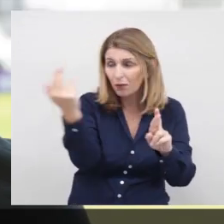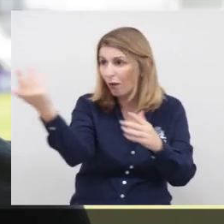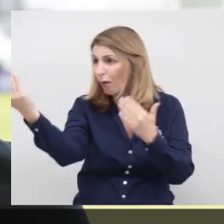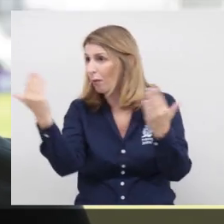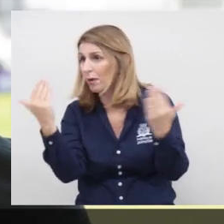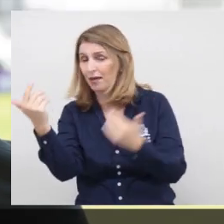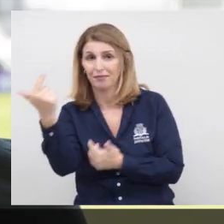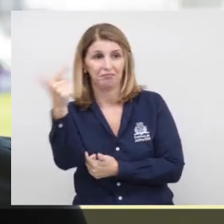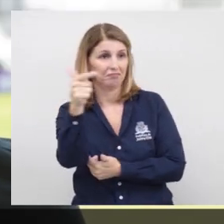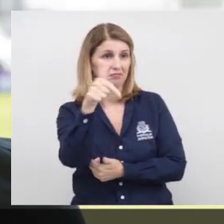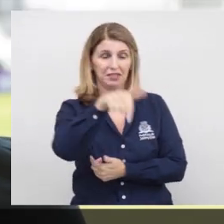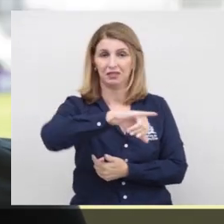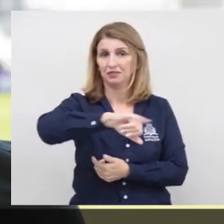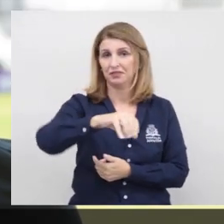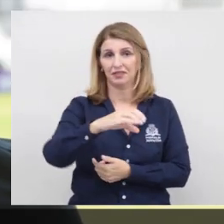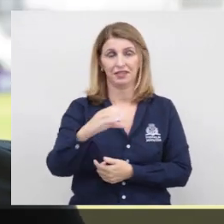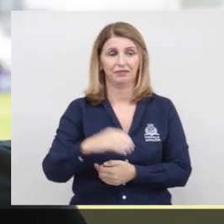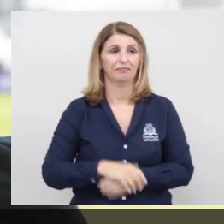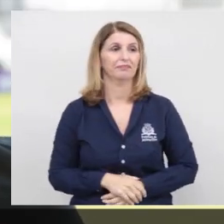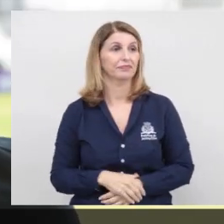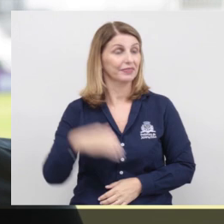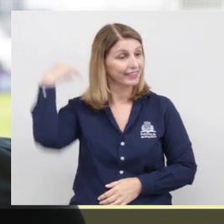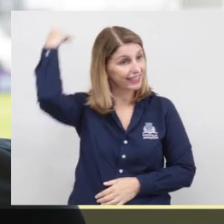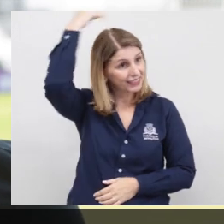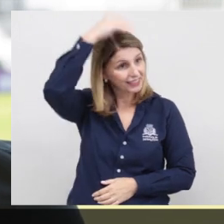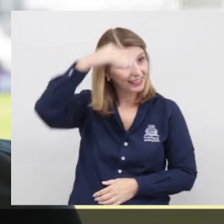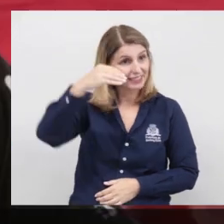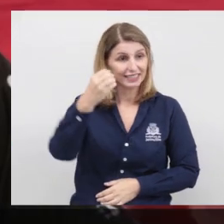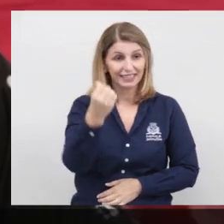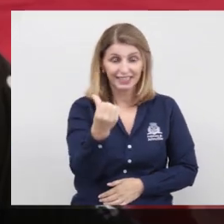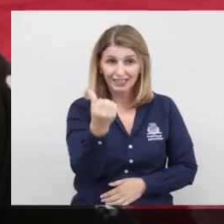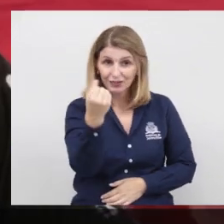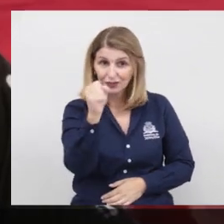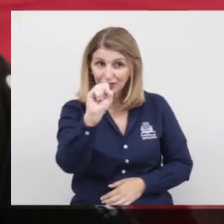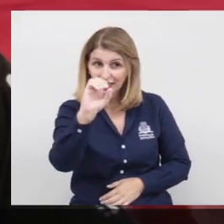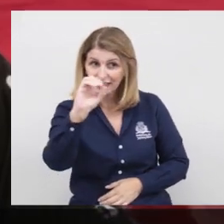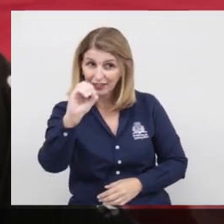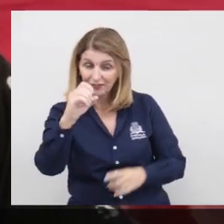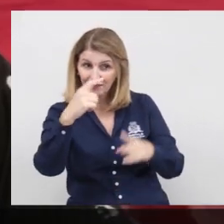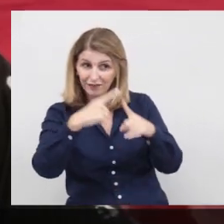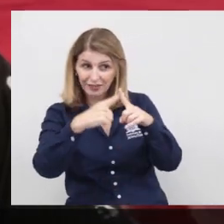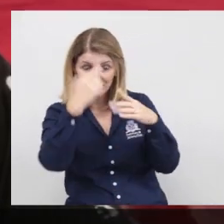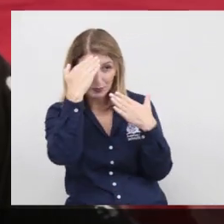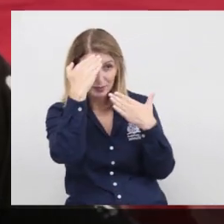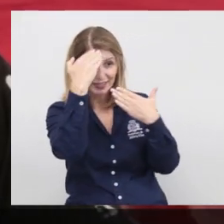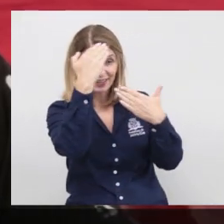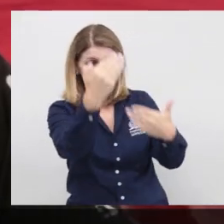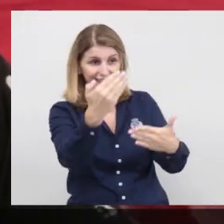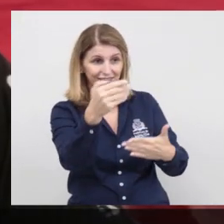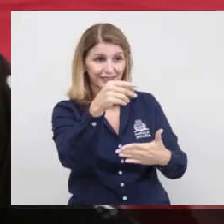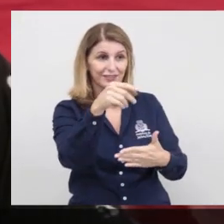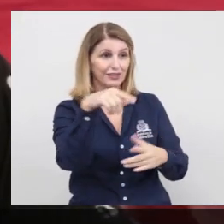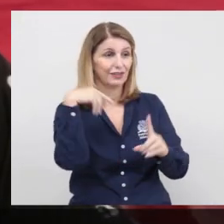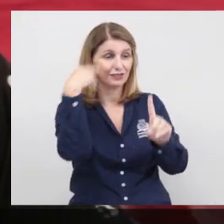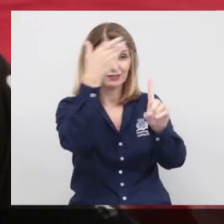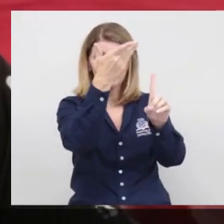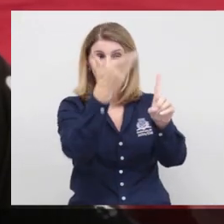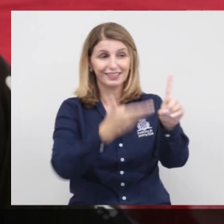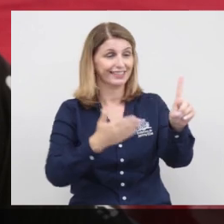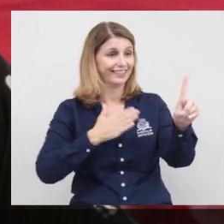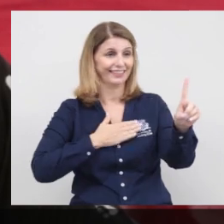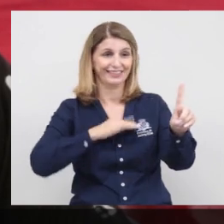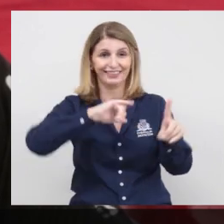acho difícil achar uma outra referência no tamanho dele aqui no Joinville 680 vezes muito obrigado